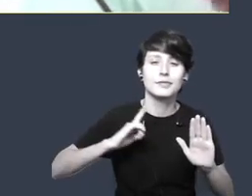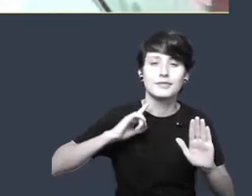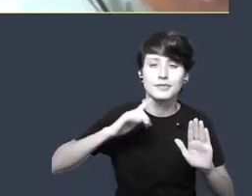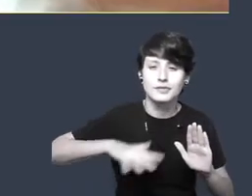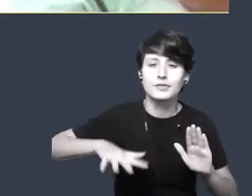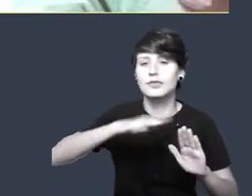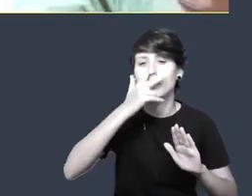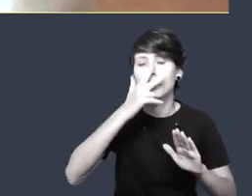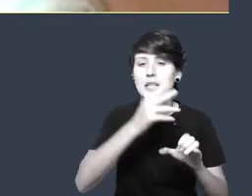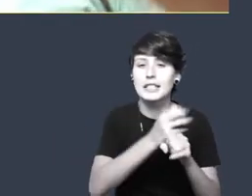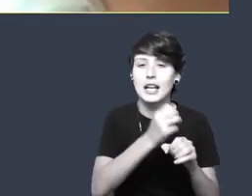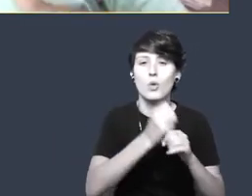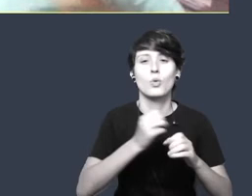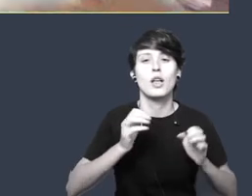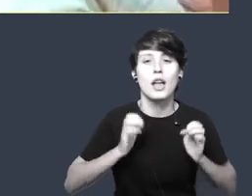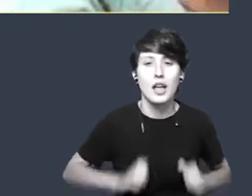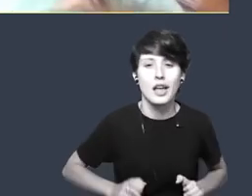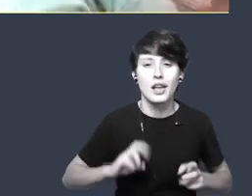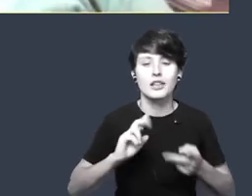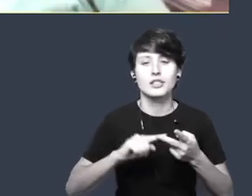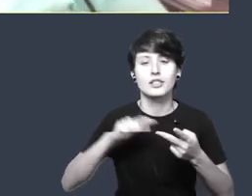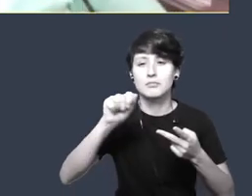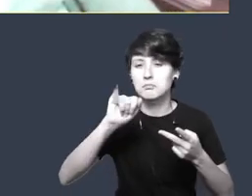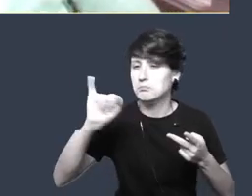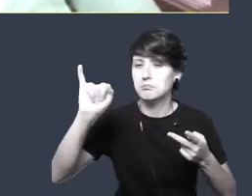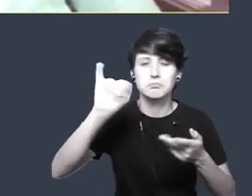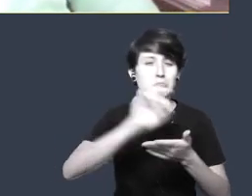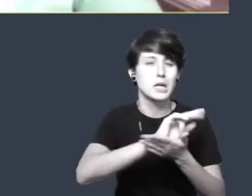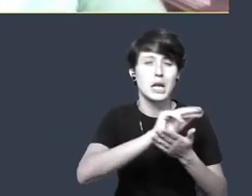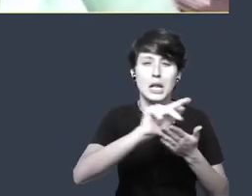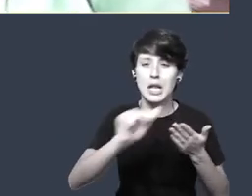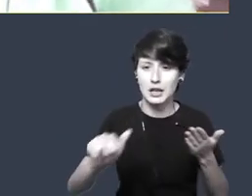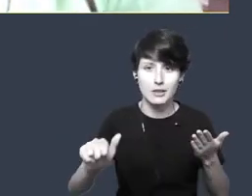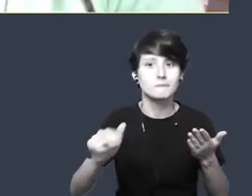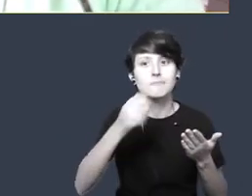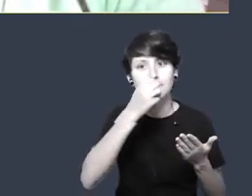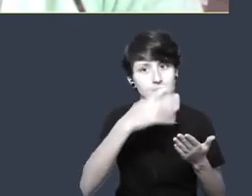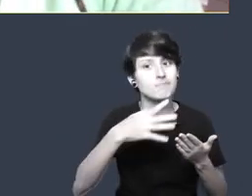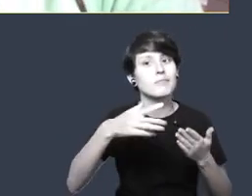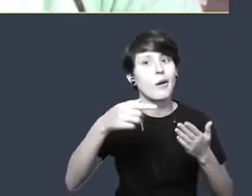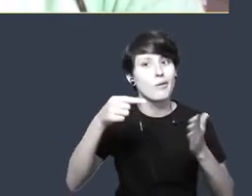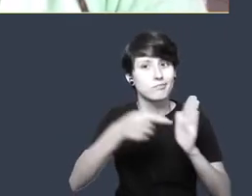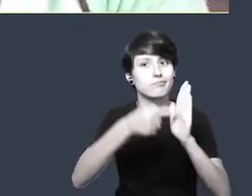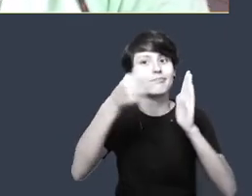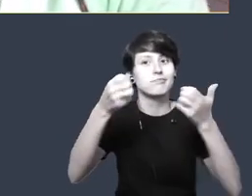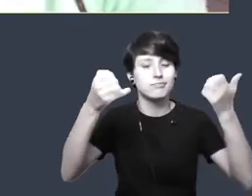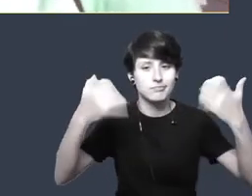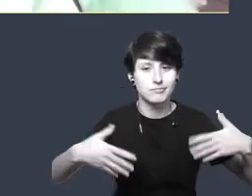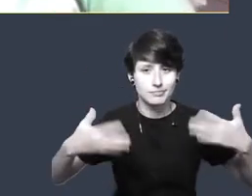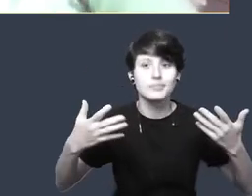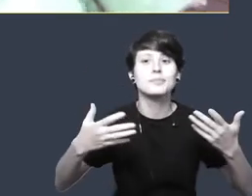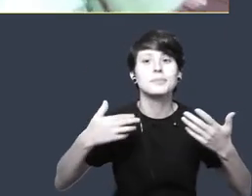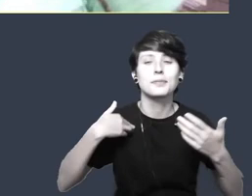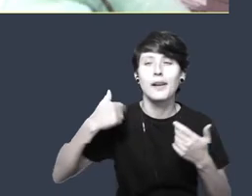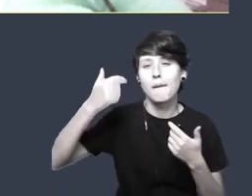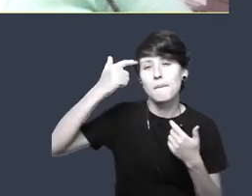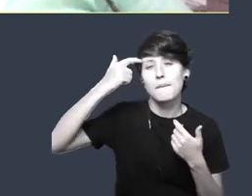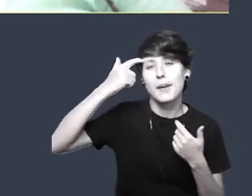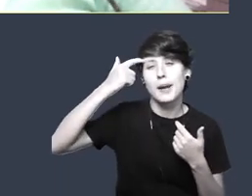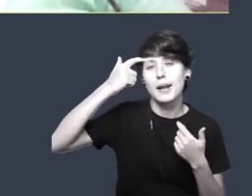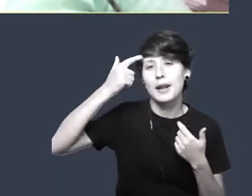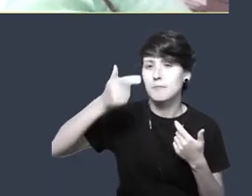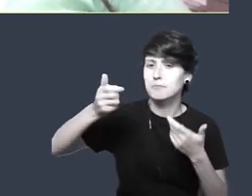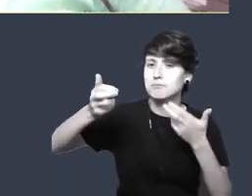de cálculo, ética, inteligência artificial, etc. Foi um bom ponto que você tocou. Bom, enquanto eu estava aqui, enquanto eu estava ouvindo